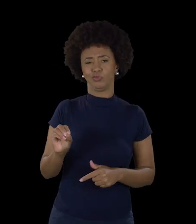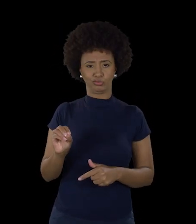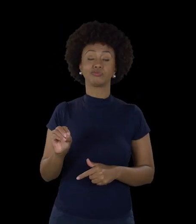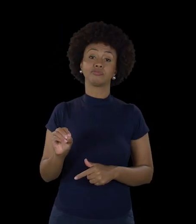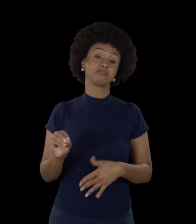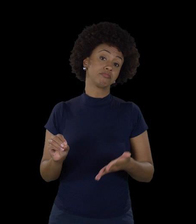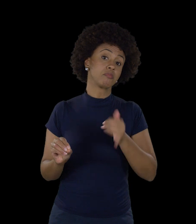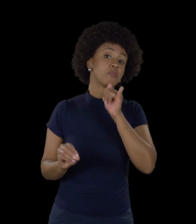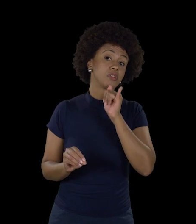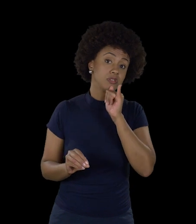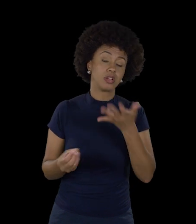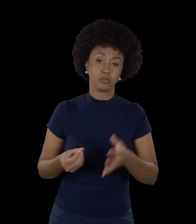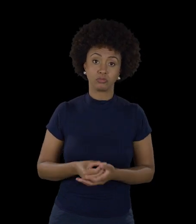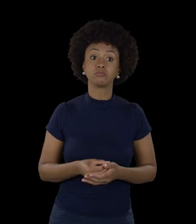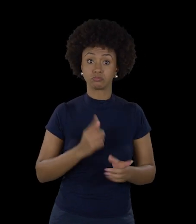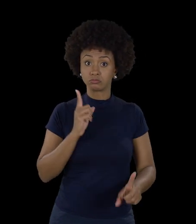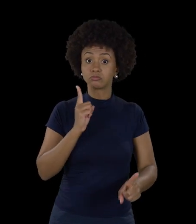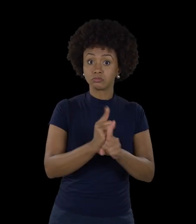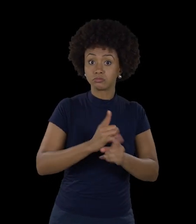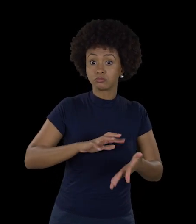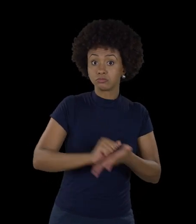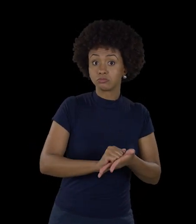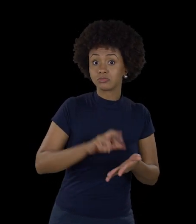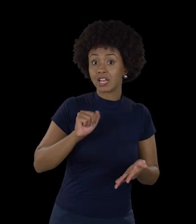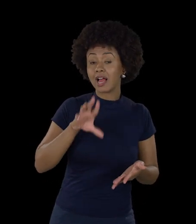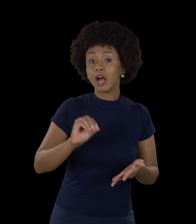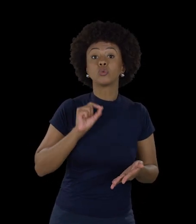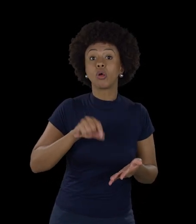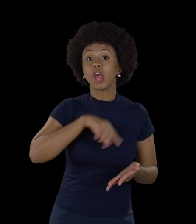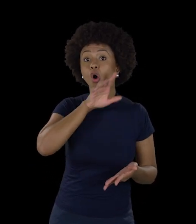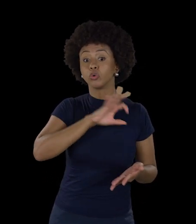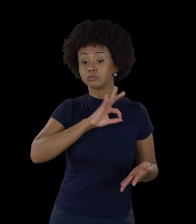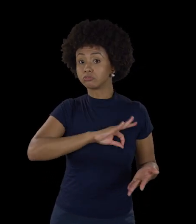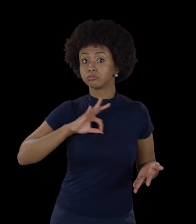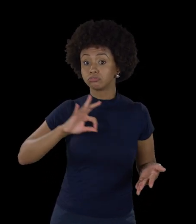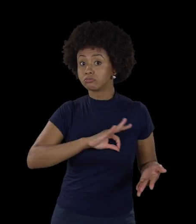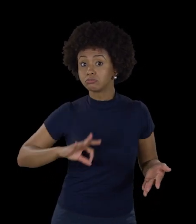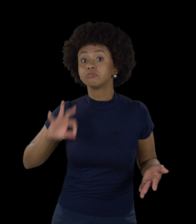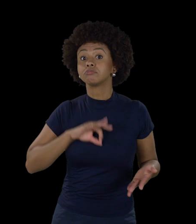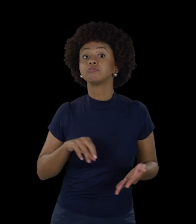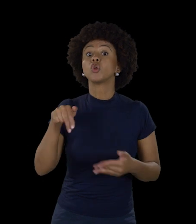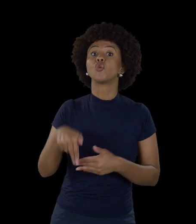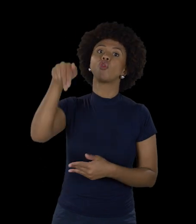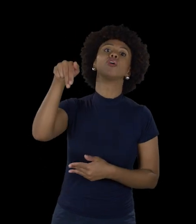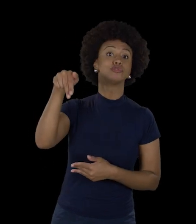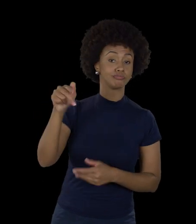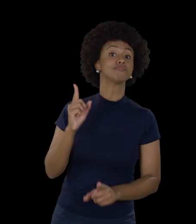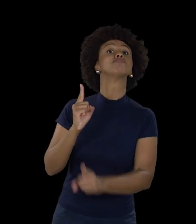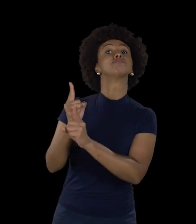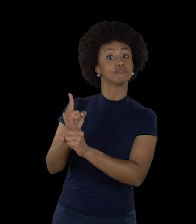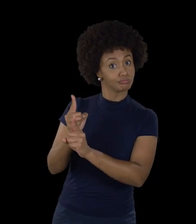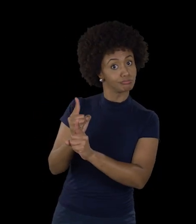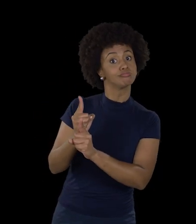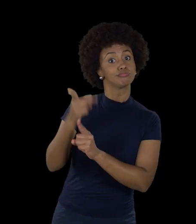alguns deles raríssimos no estado. Um exemplo, temos o registro raro de onças pintadas em